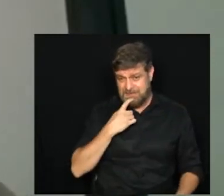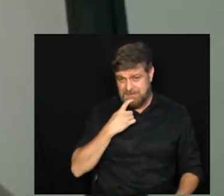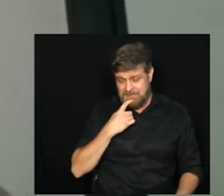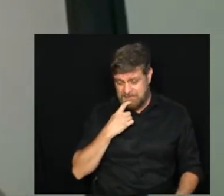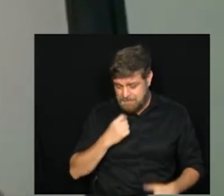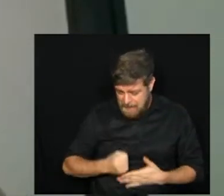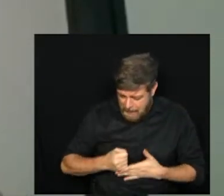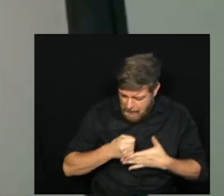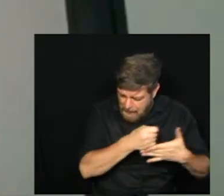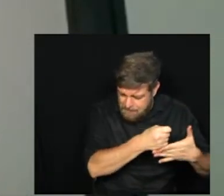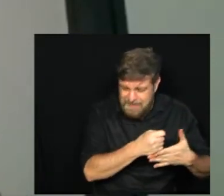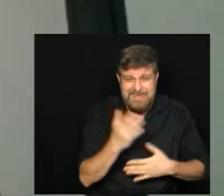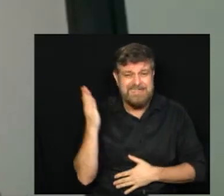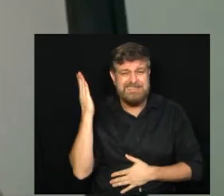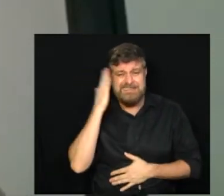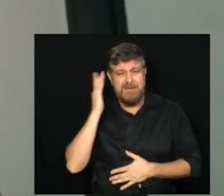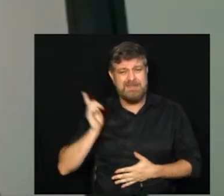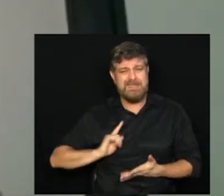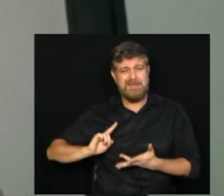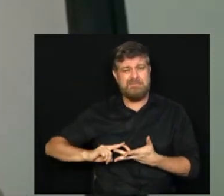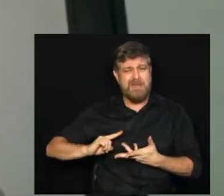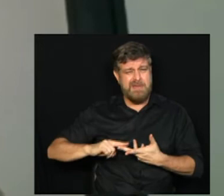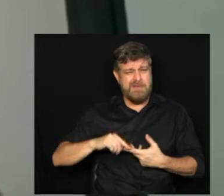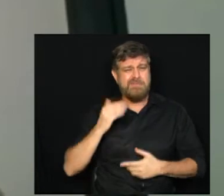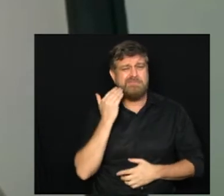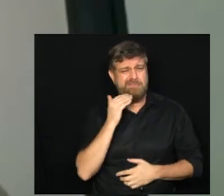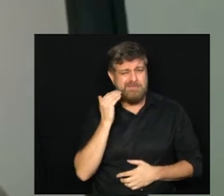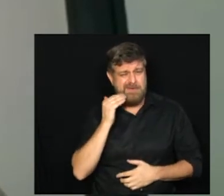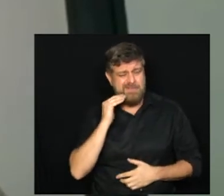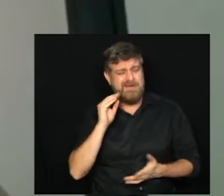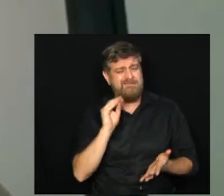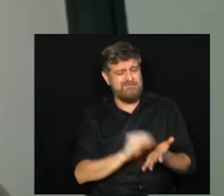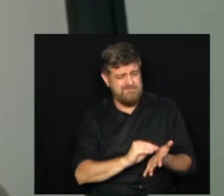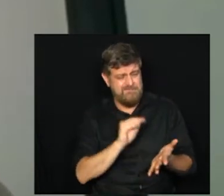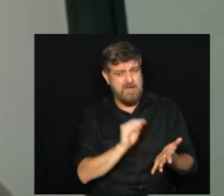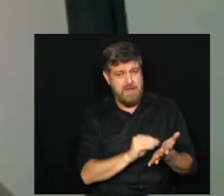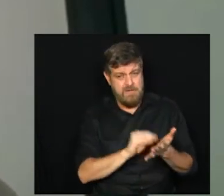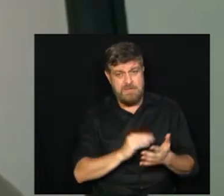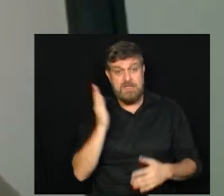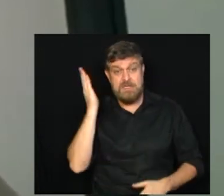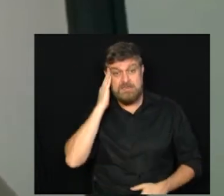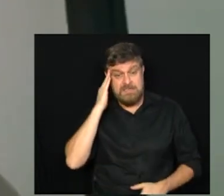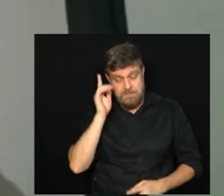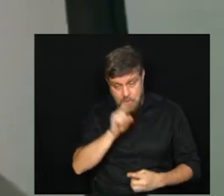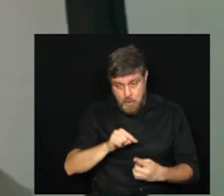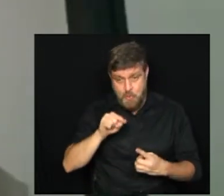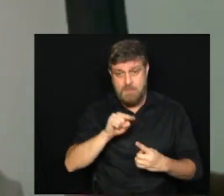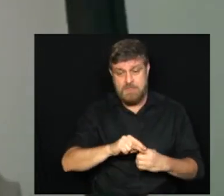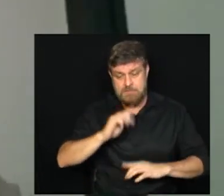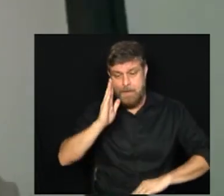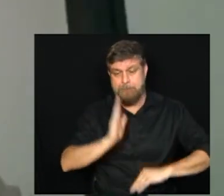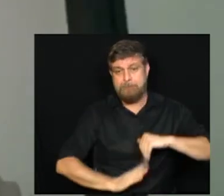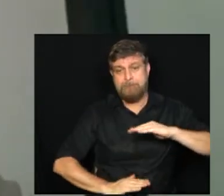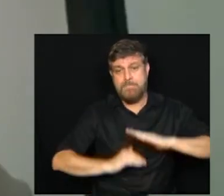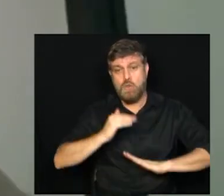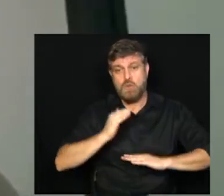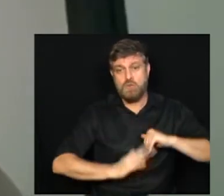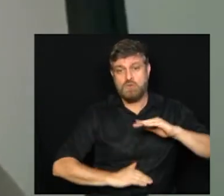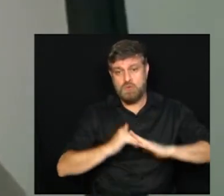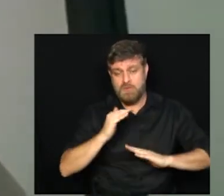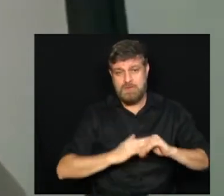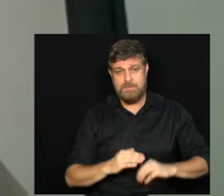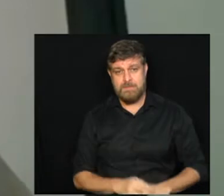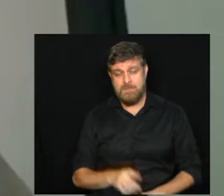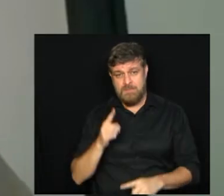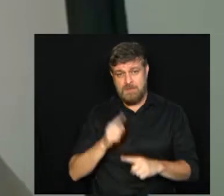que tem muitas, mas muitas deficiências, e que a gente está aqui para construir. E se a gente está aqui, é porque